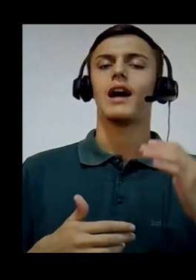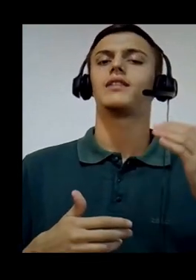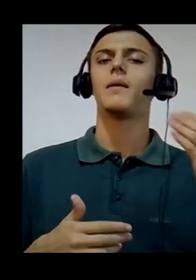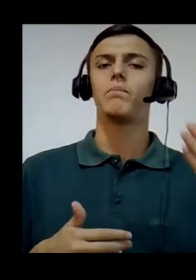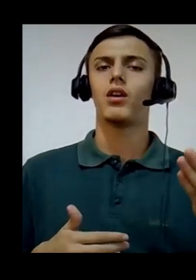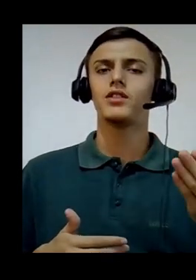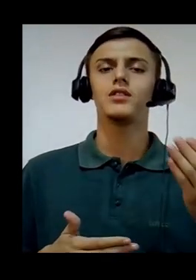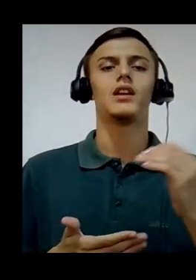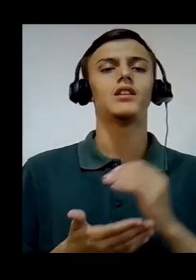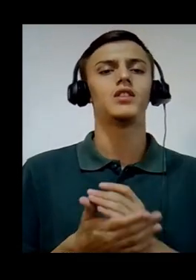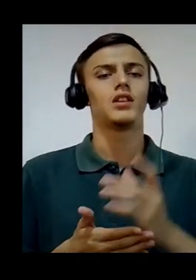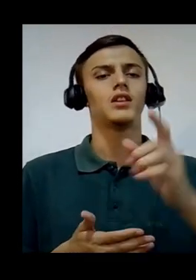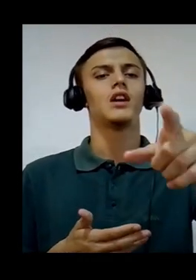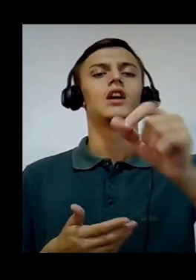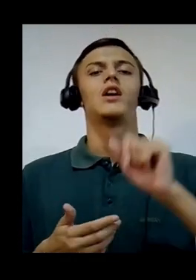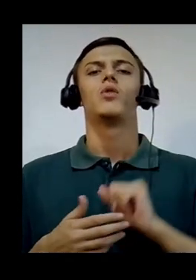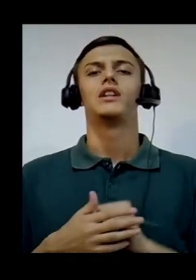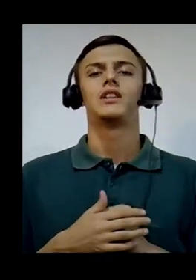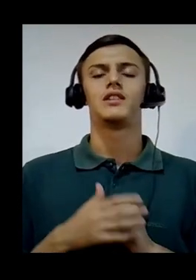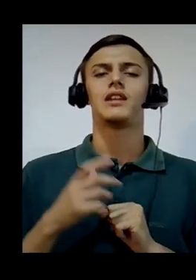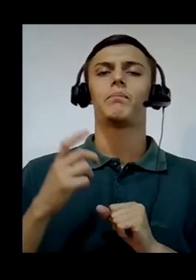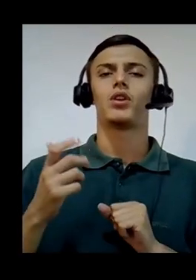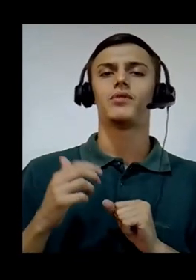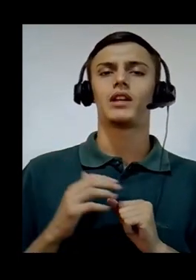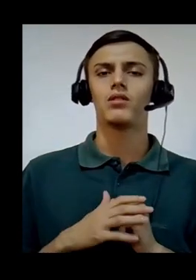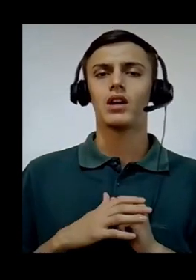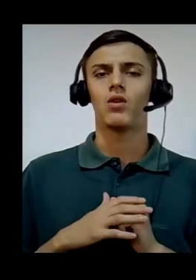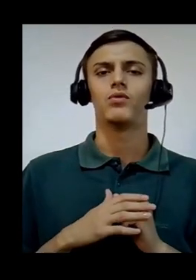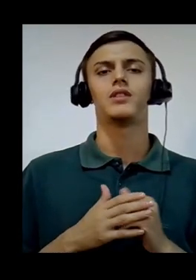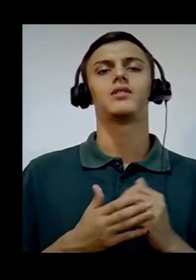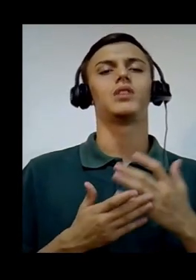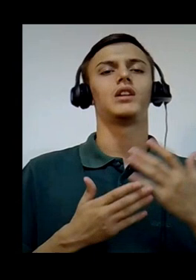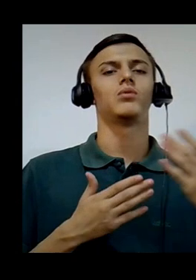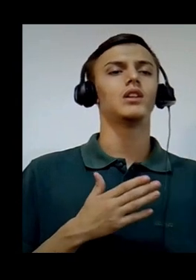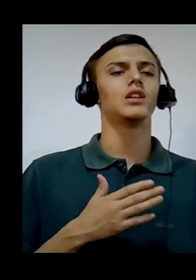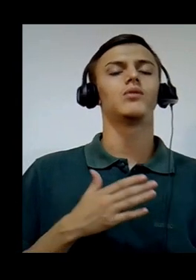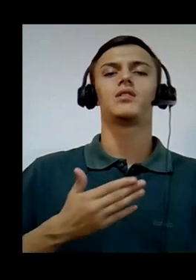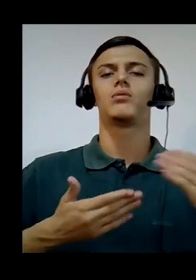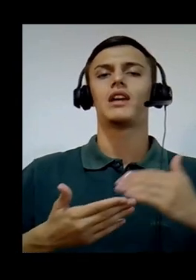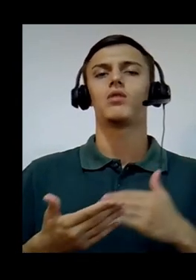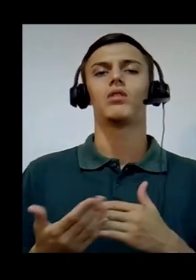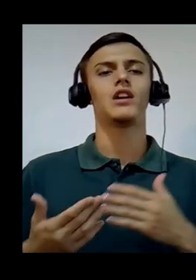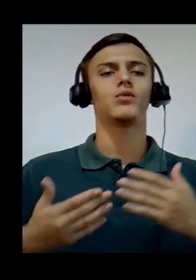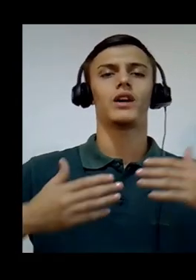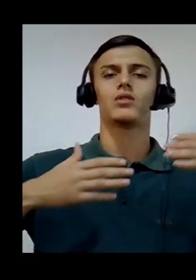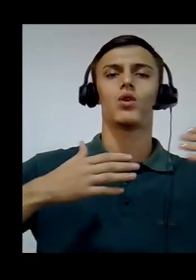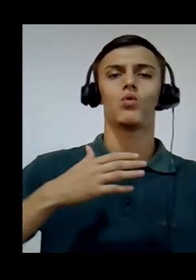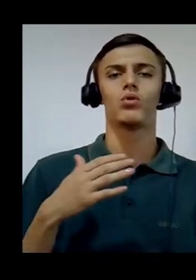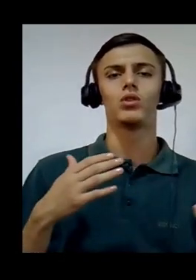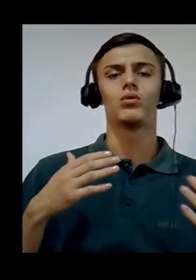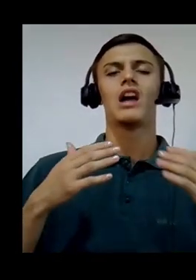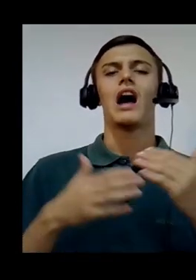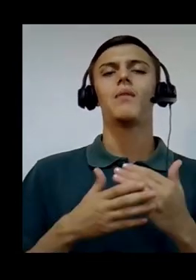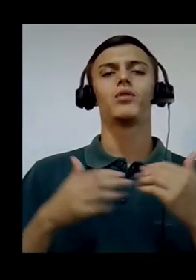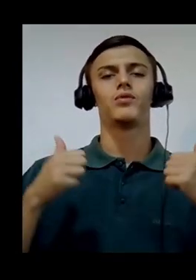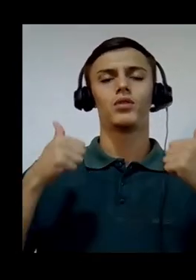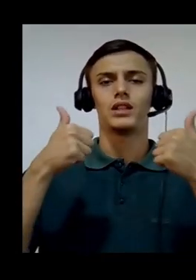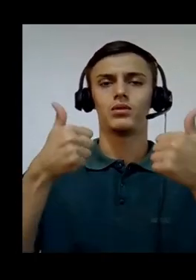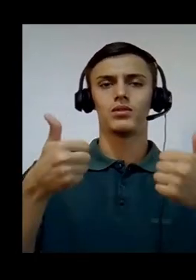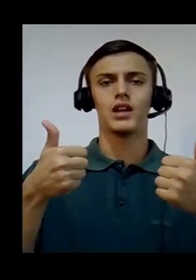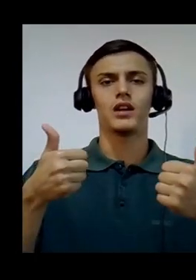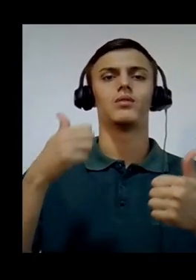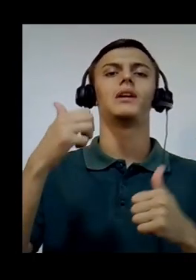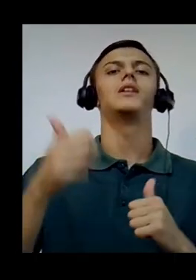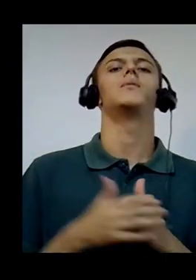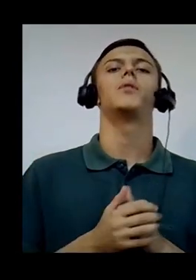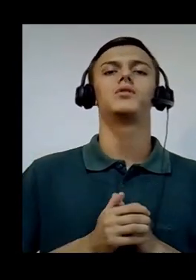Posso? Até pode, desde que um eletricista aprove aquele local. Vê se não tem nenhum dano, vê se não está irregular, não vai causar algum curto. Aprovou,